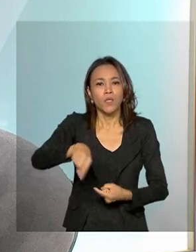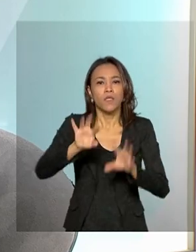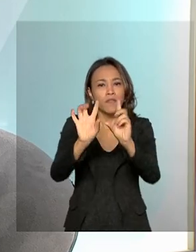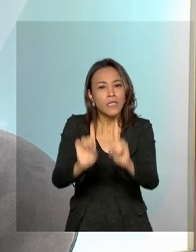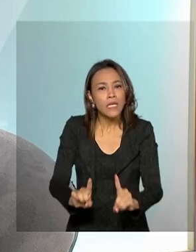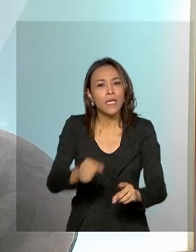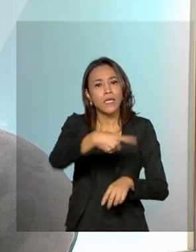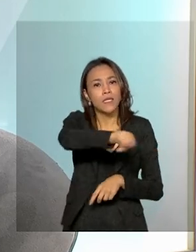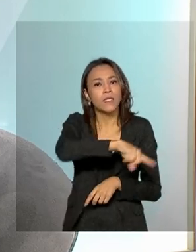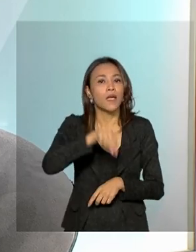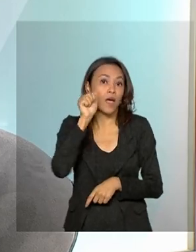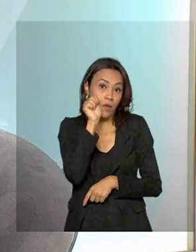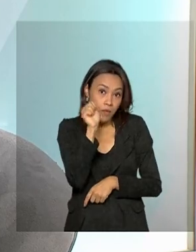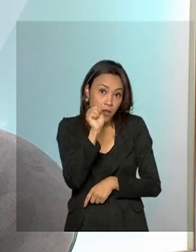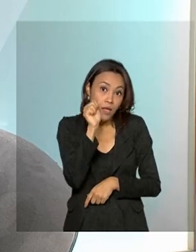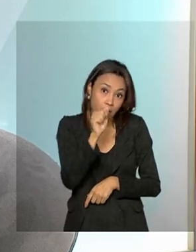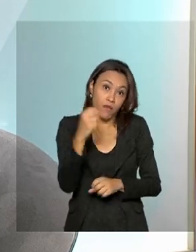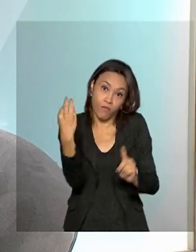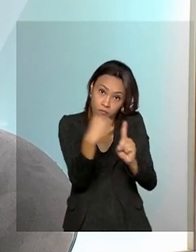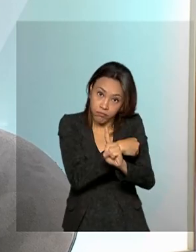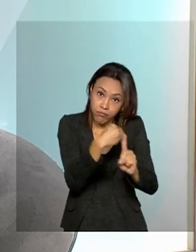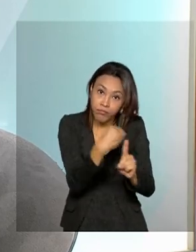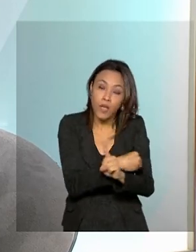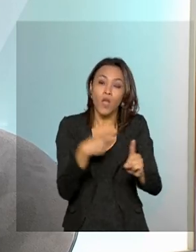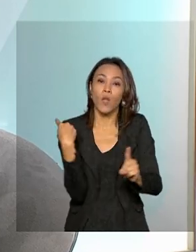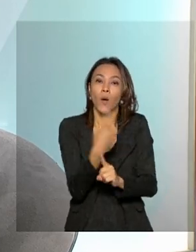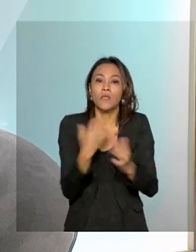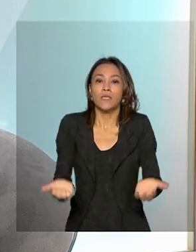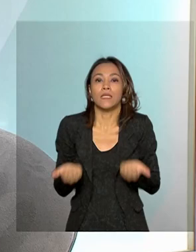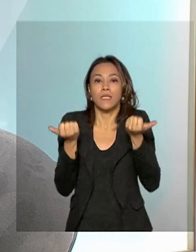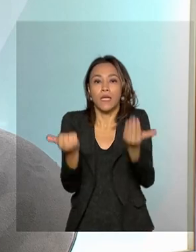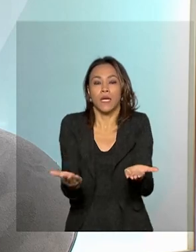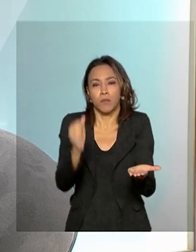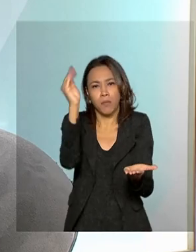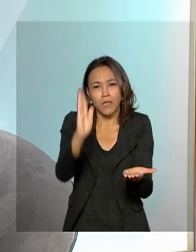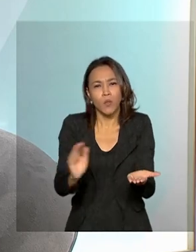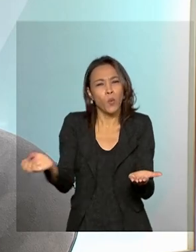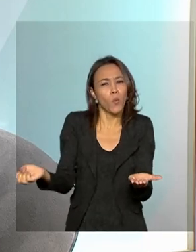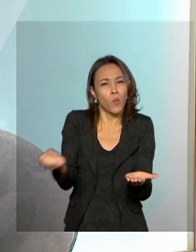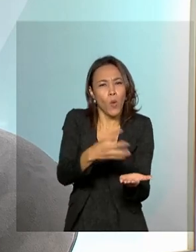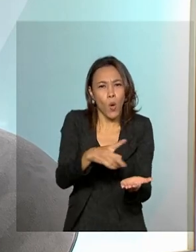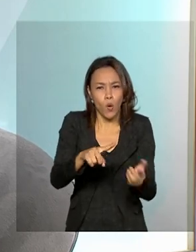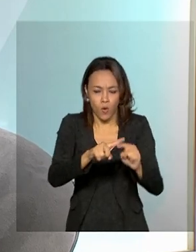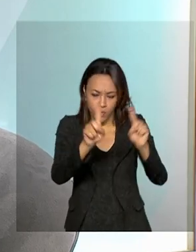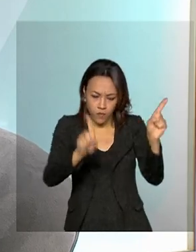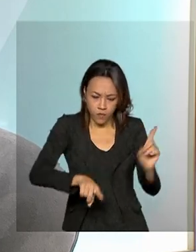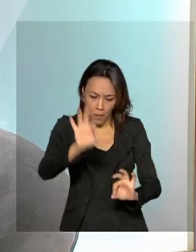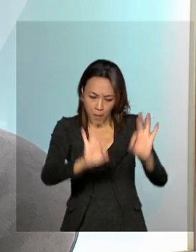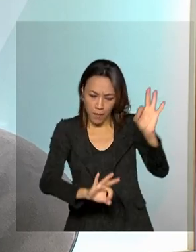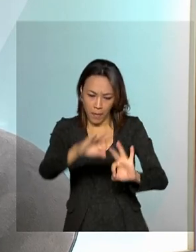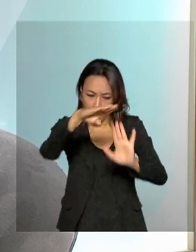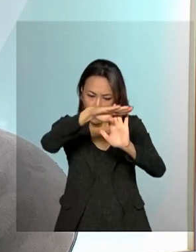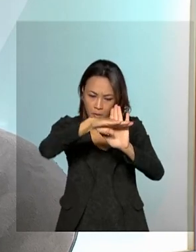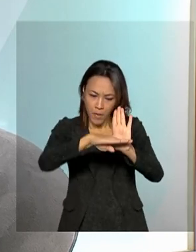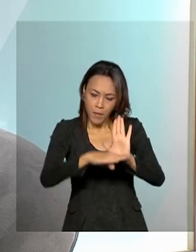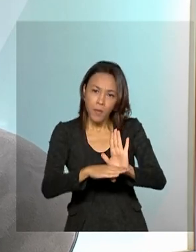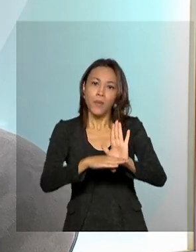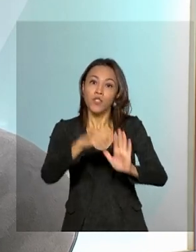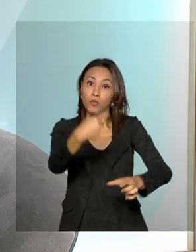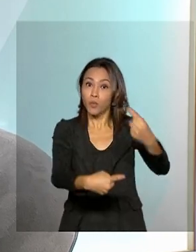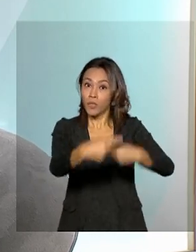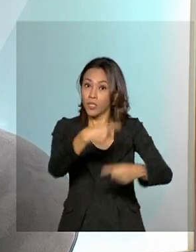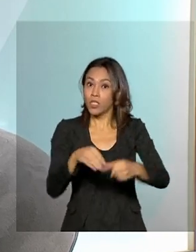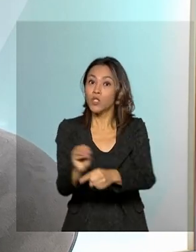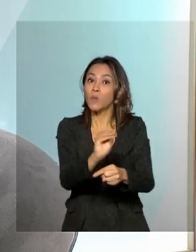em situação de vulnerabilidade, nós estamos entregando para o Brasil uma nova leitura dos programas de cuidado, da política de cuidado